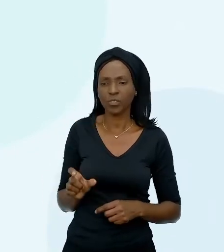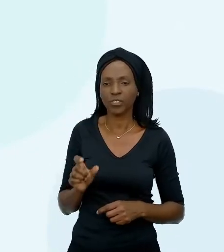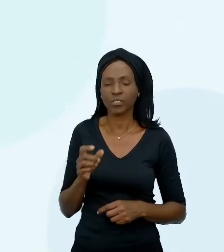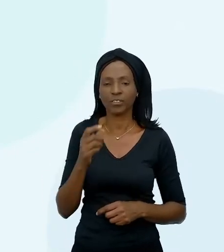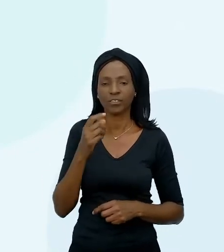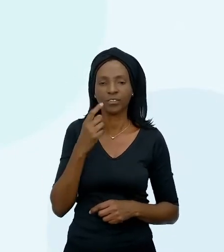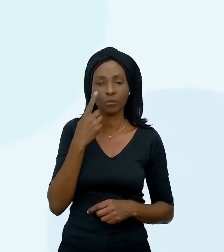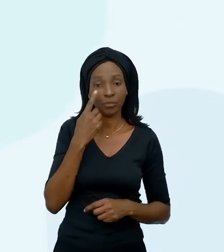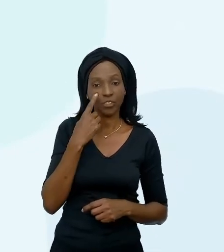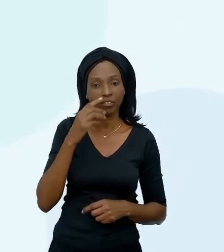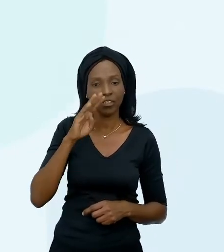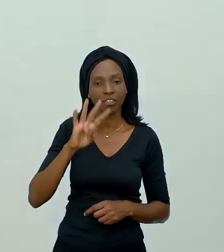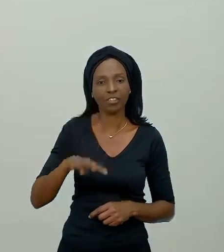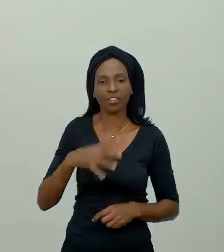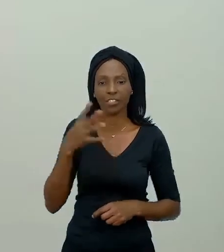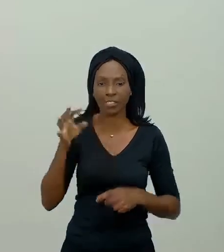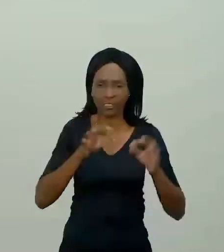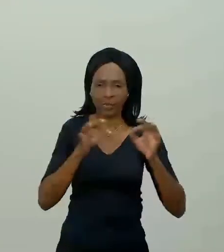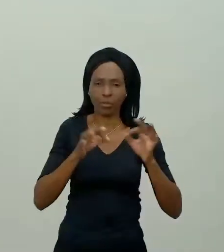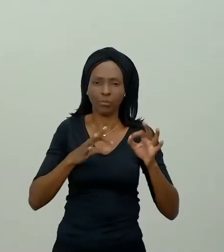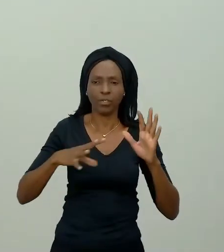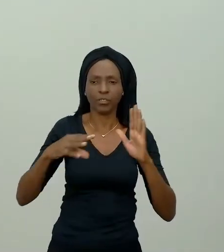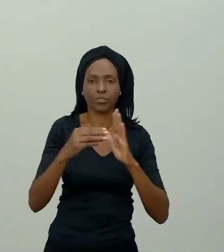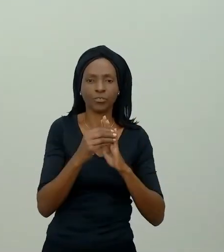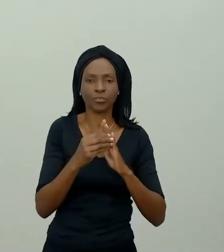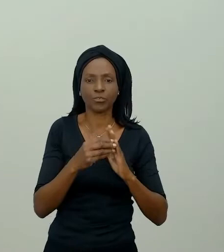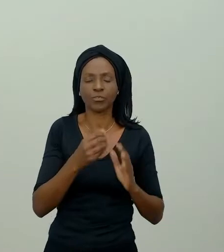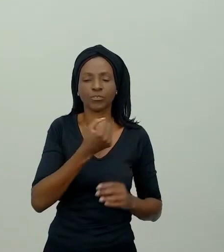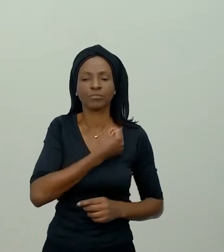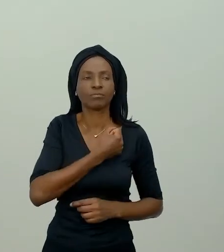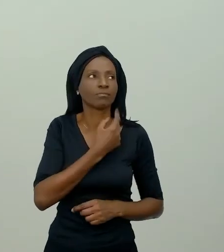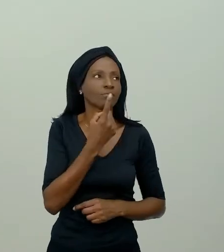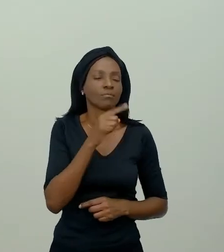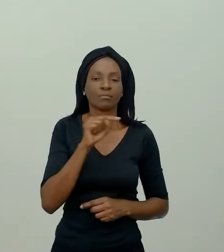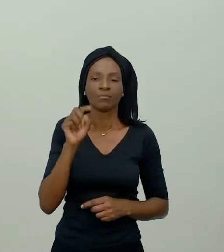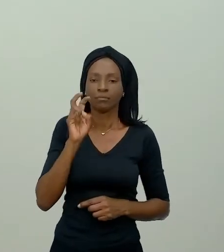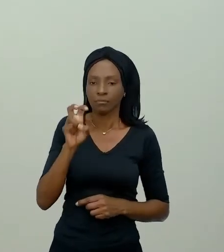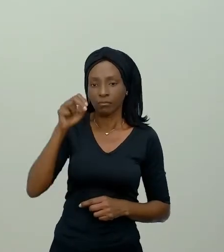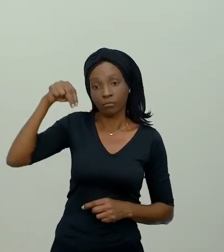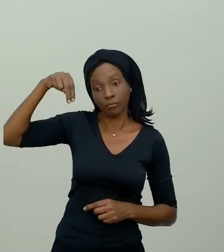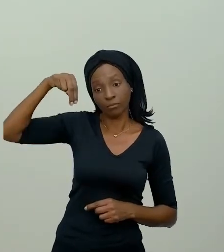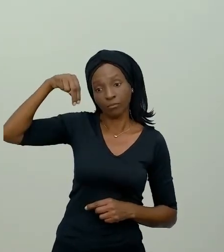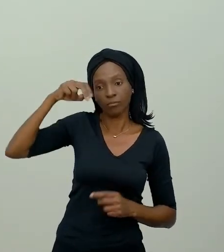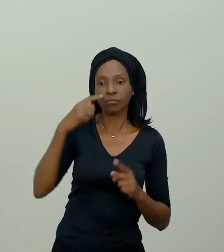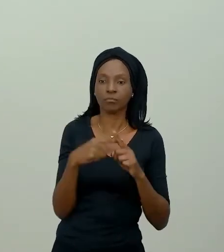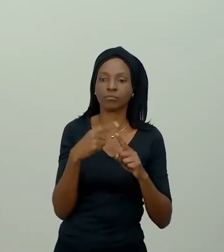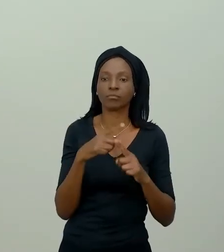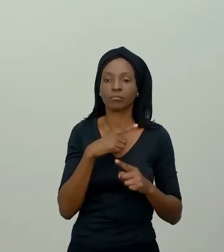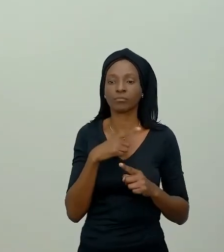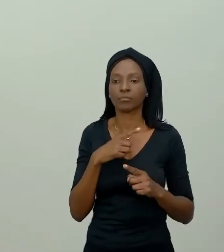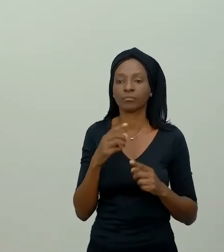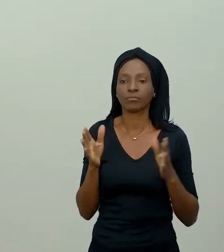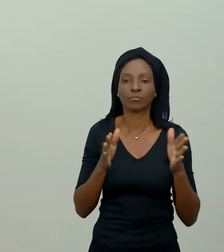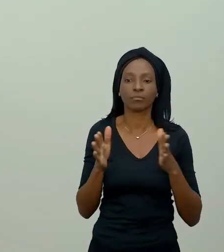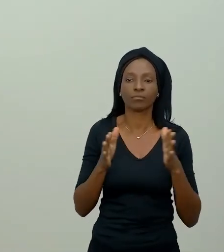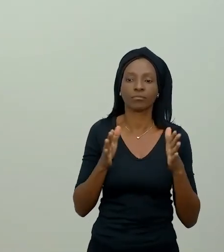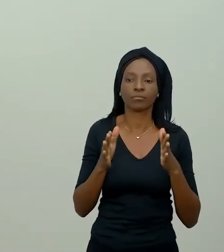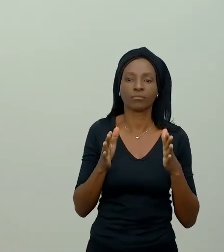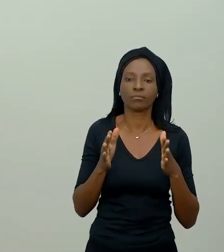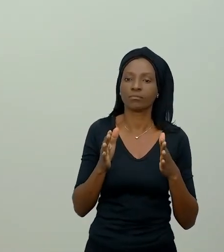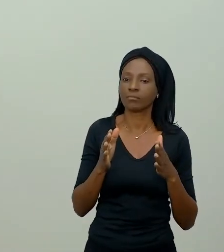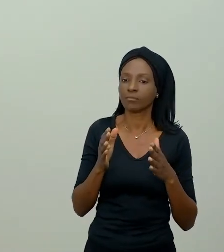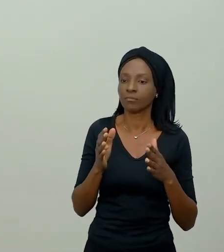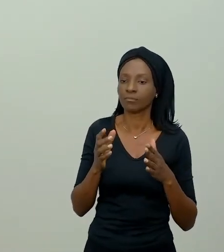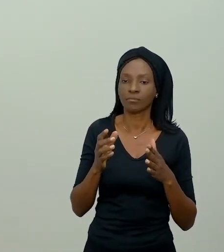O Excel vai calcular isso tudo para a gente. Então, do número 1 ao 5 é o N, porque a gente tem o período do primeiro mês, do segundo mês,